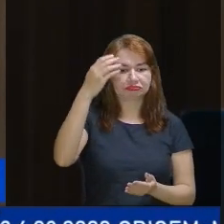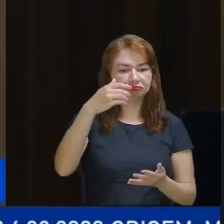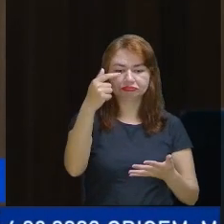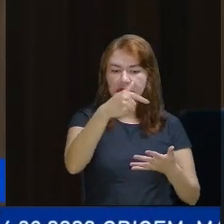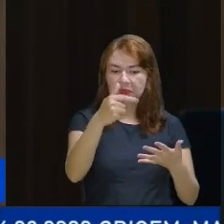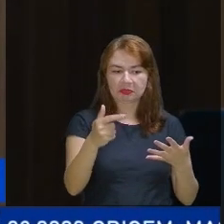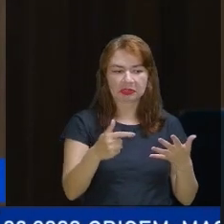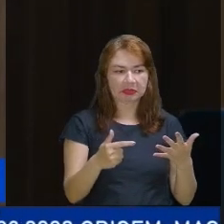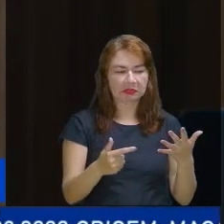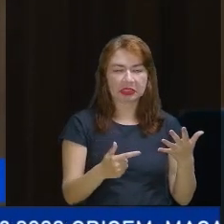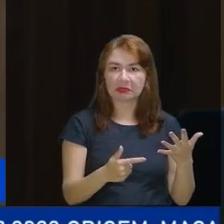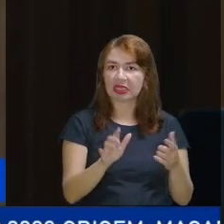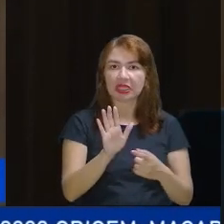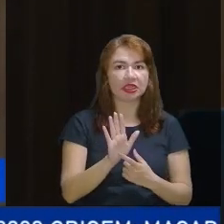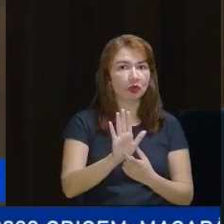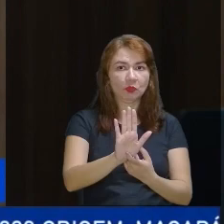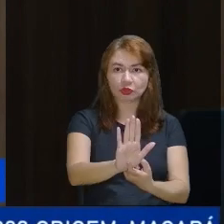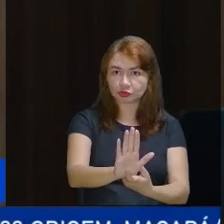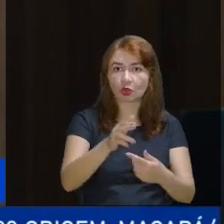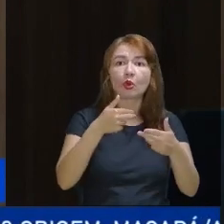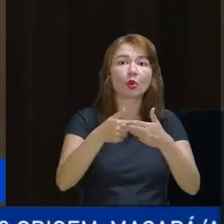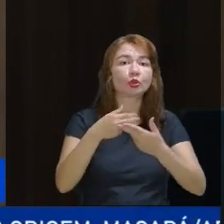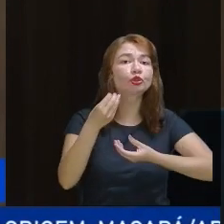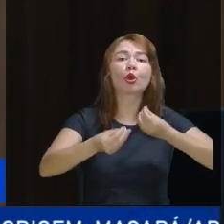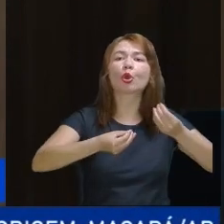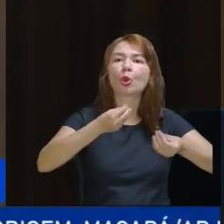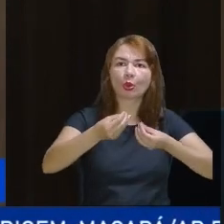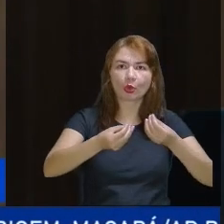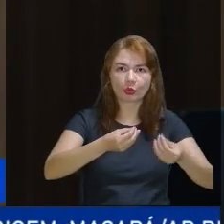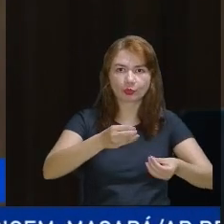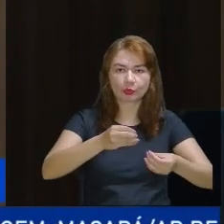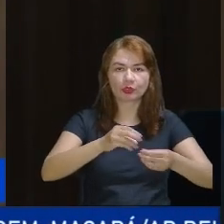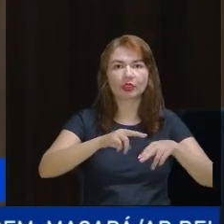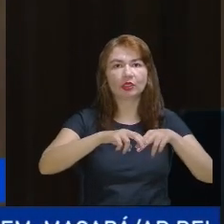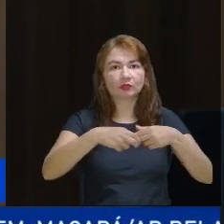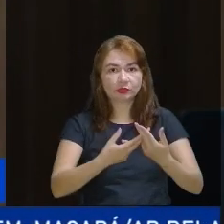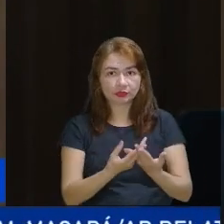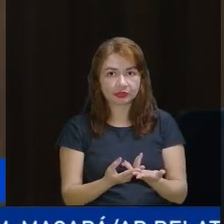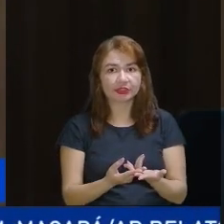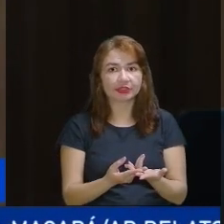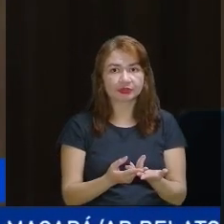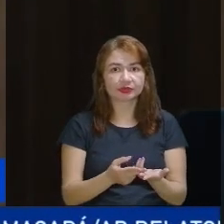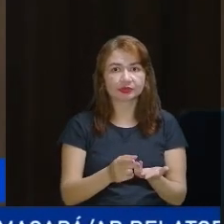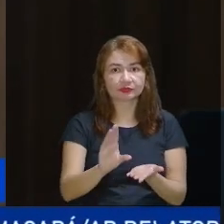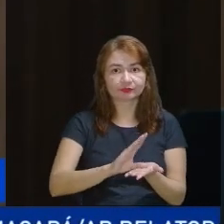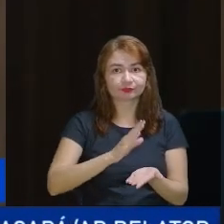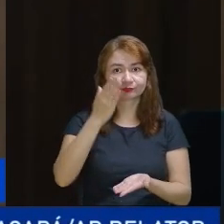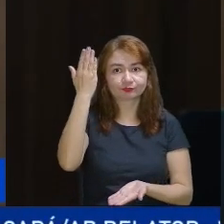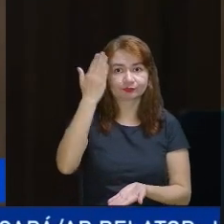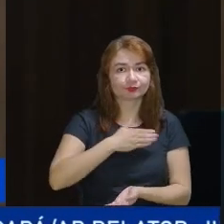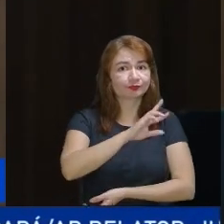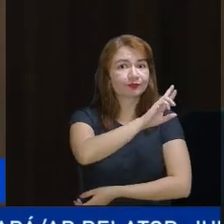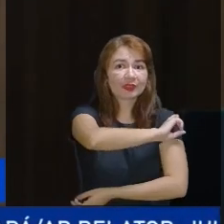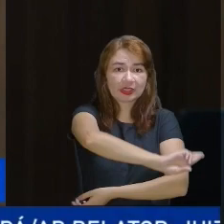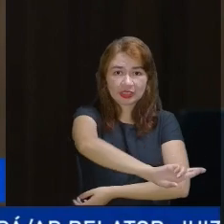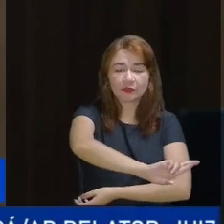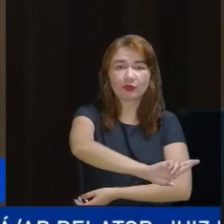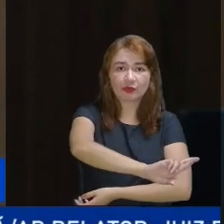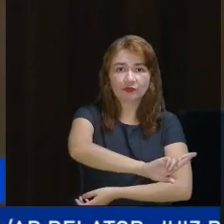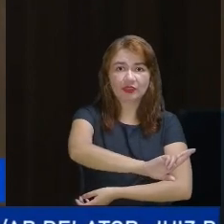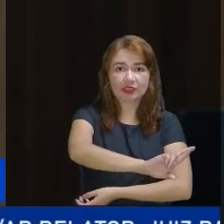dinheiro público adequadamente. Então, ele já foi desaprovado essas contas, foi mandado a ele